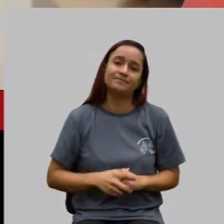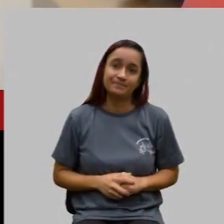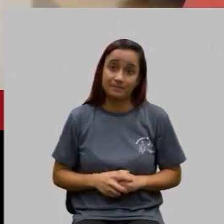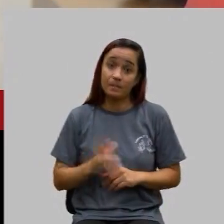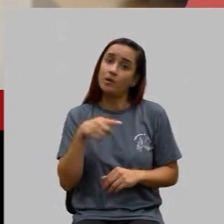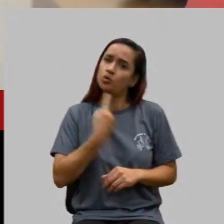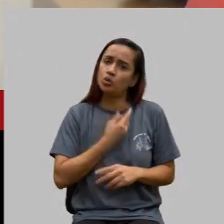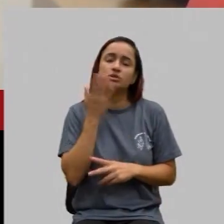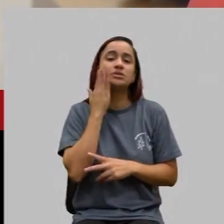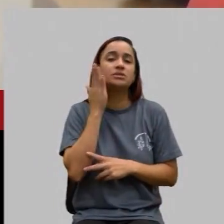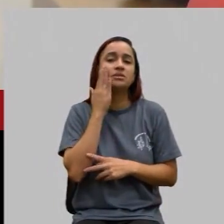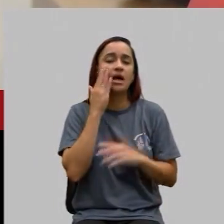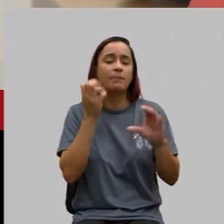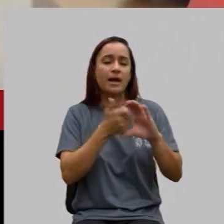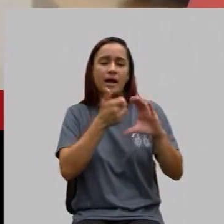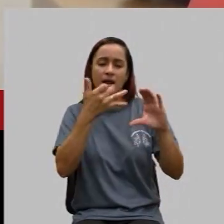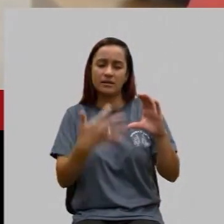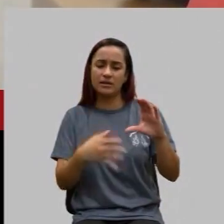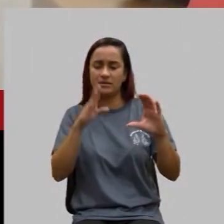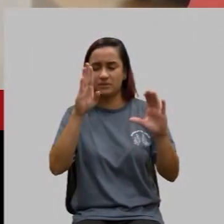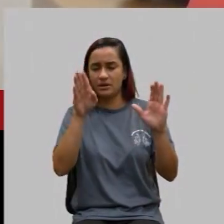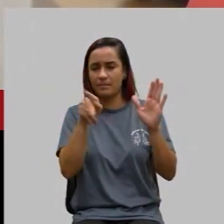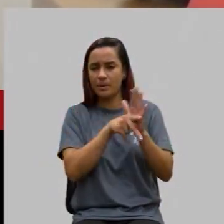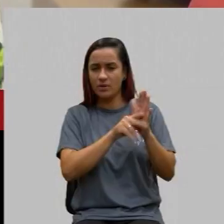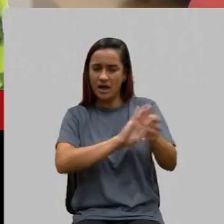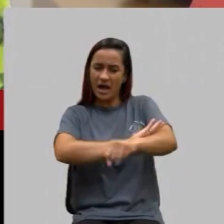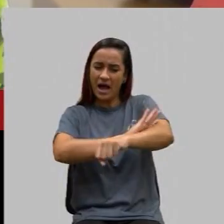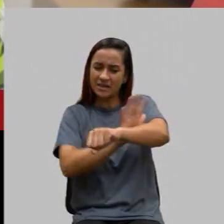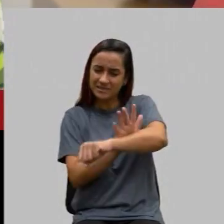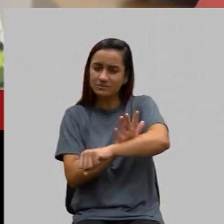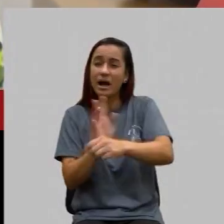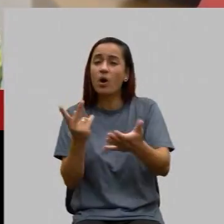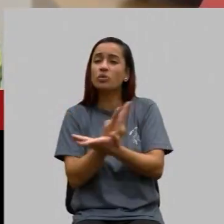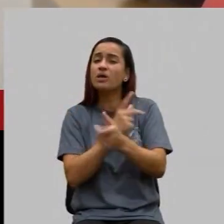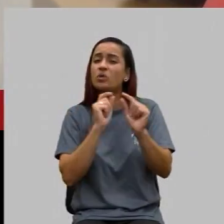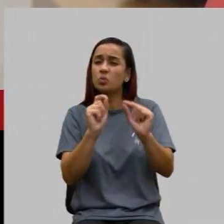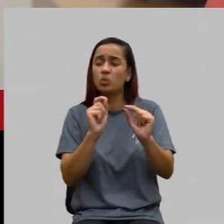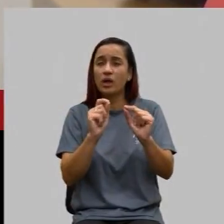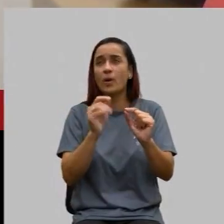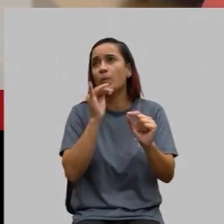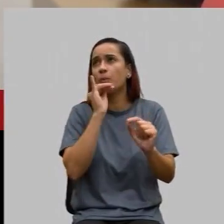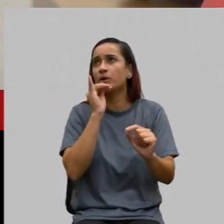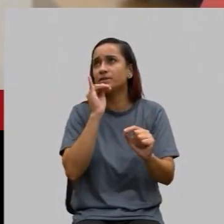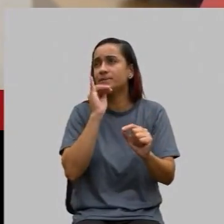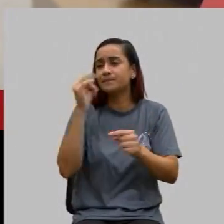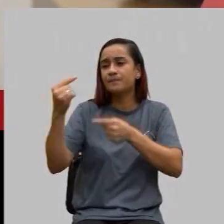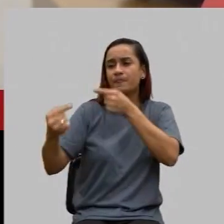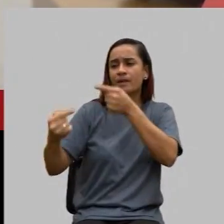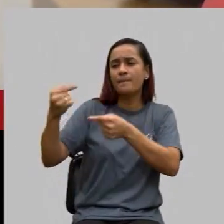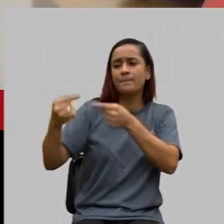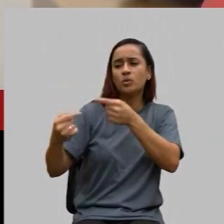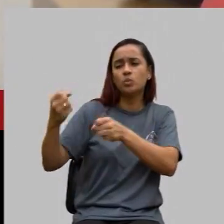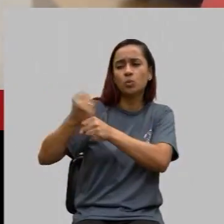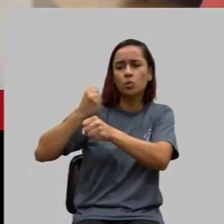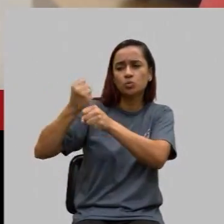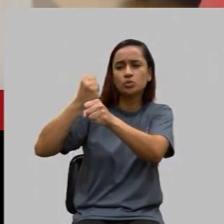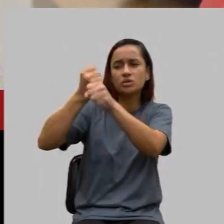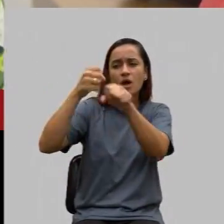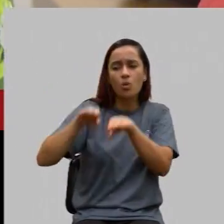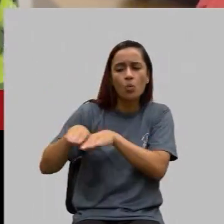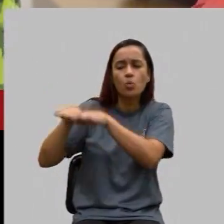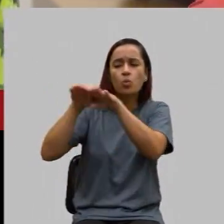racismo é de tal ordem que, quando nós implementamos políticas de construção de igualdade racial,